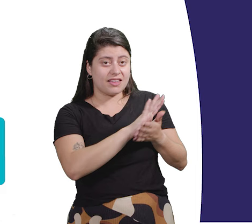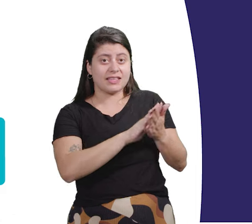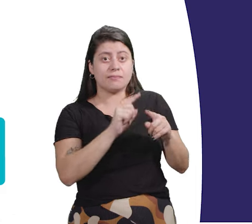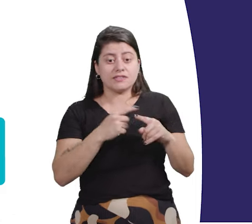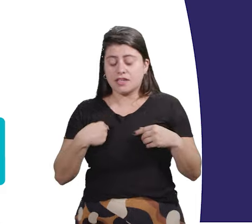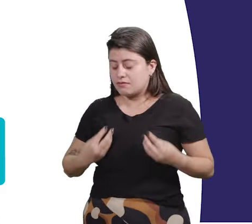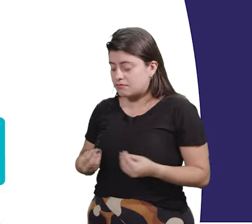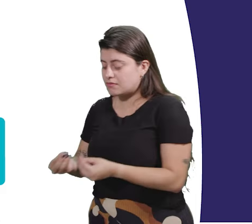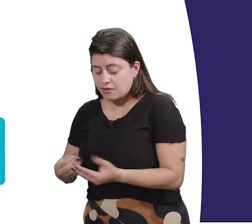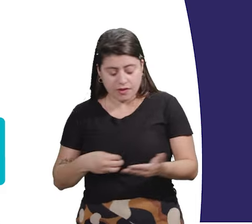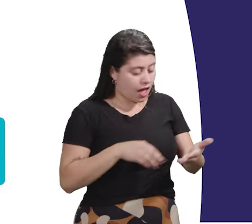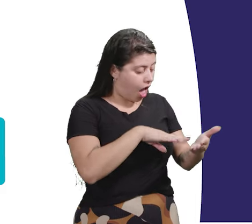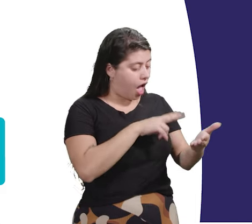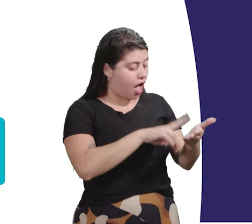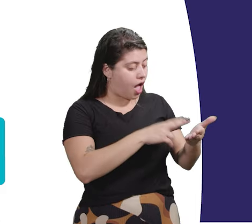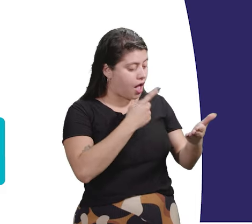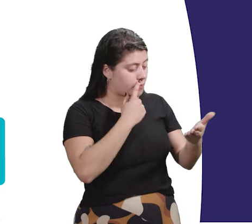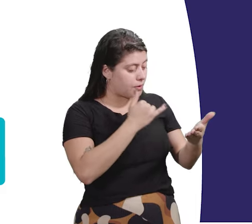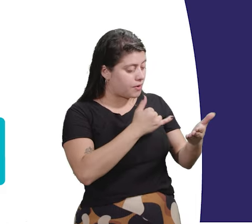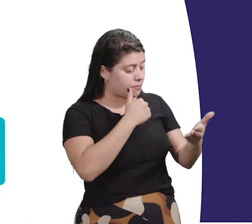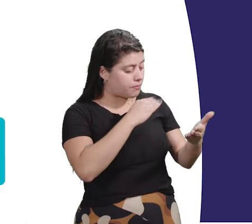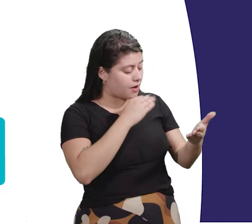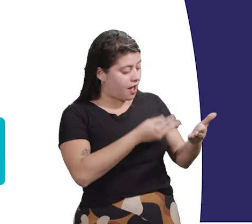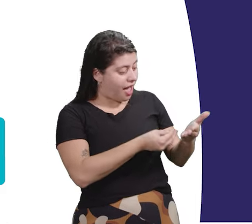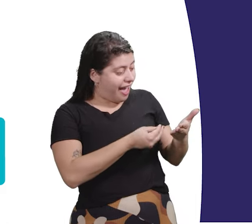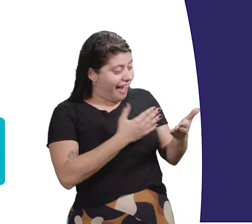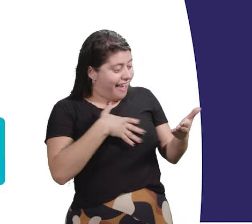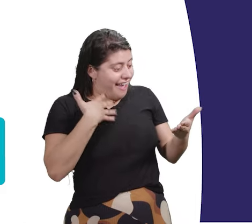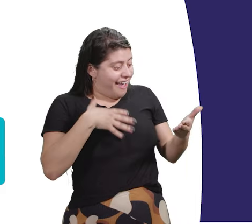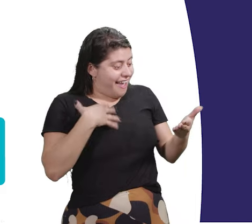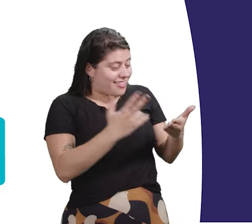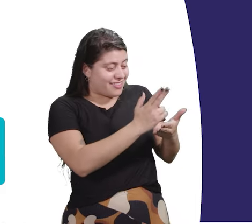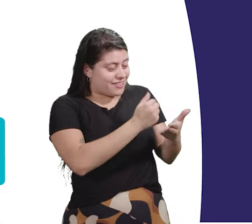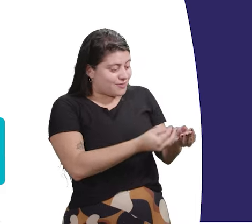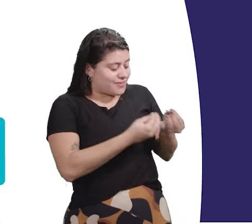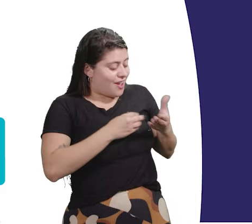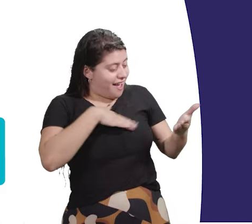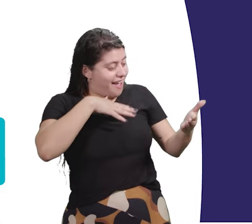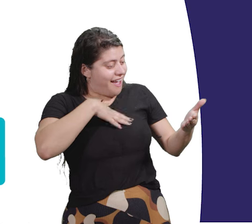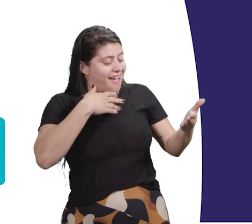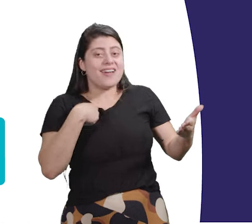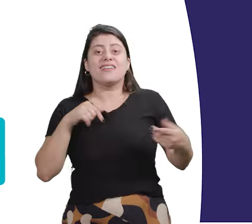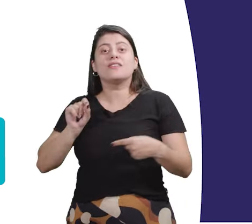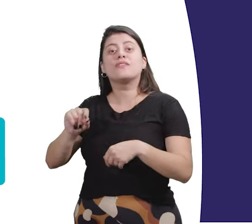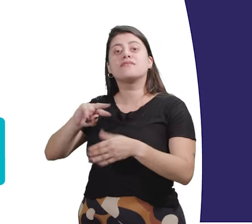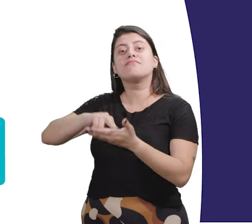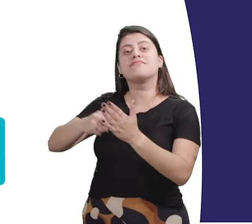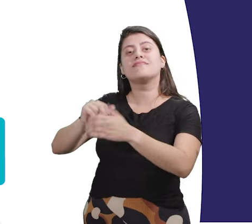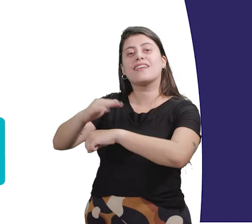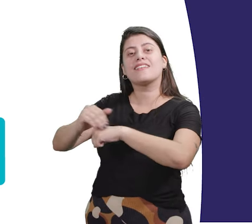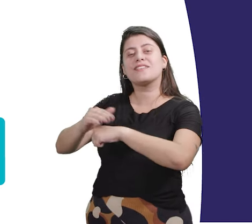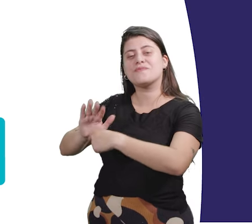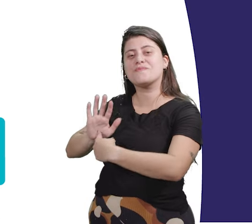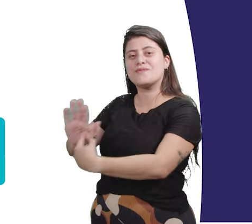uma carta, um bilhetinho, um desenho, já é uma demonstração de afeto. E você vai criando